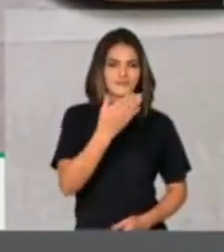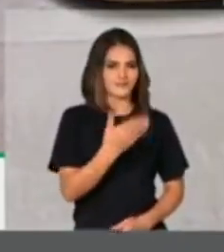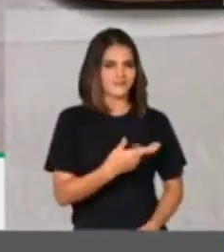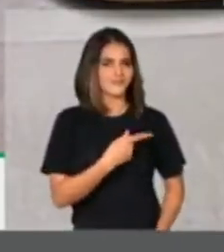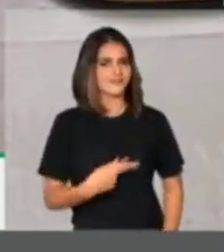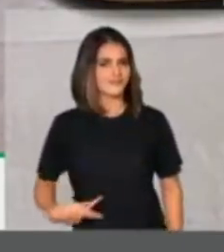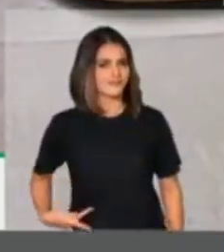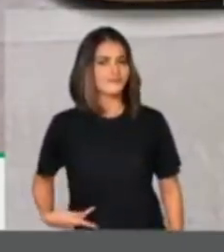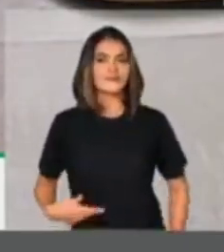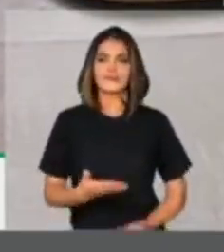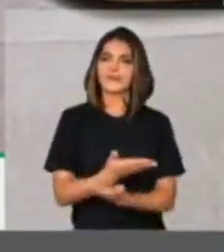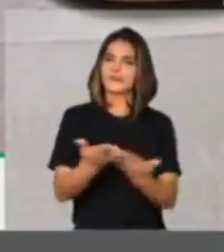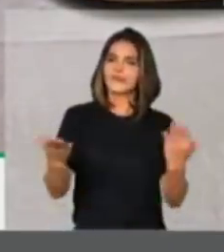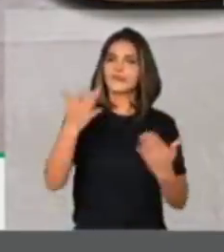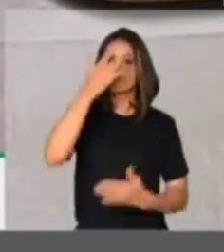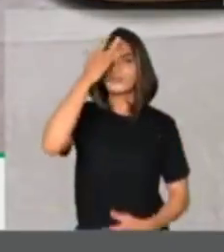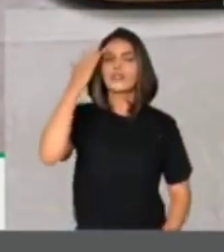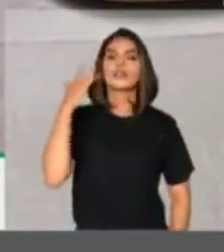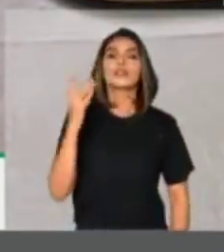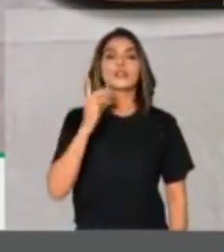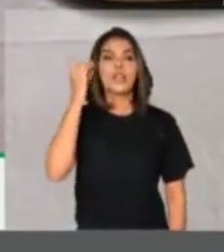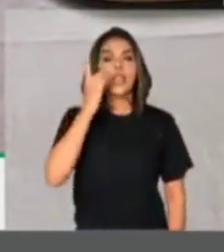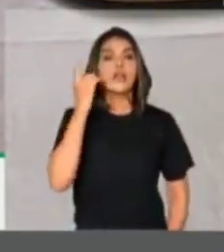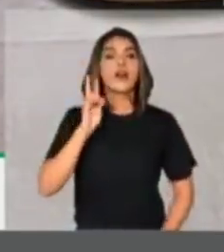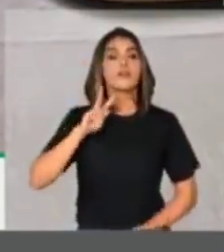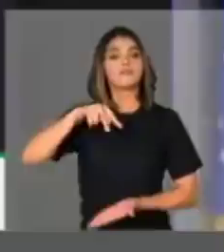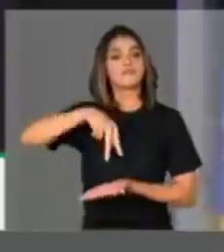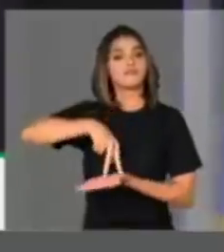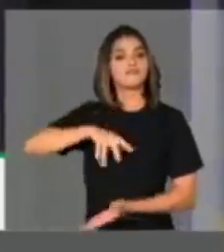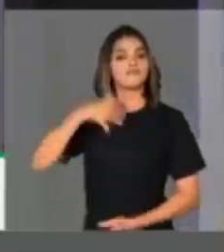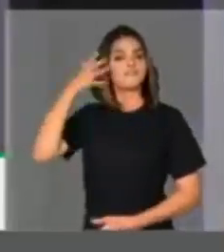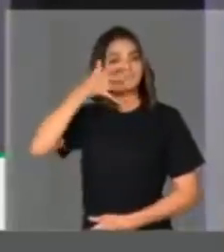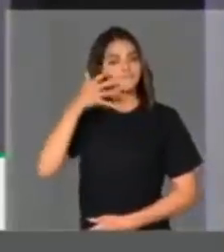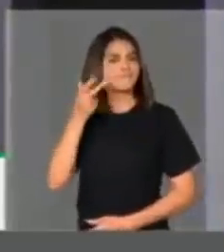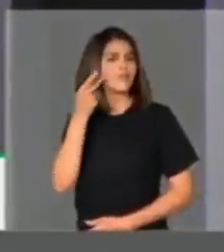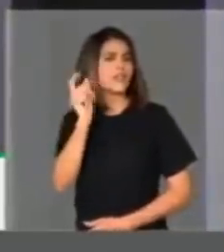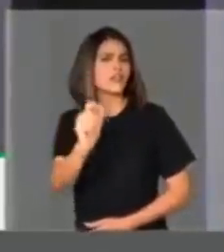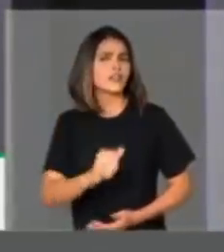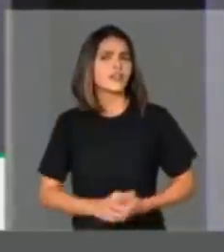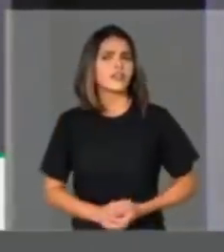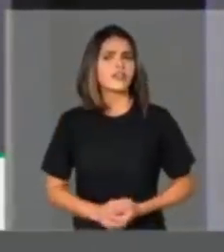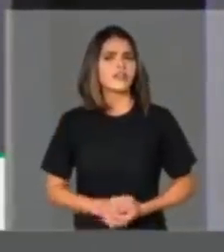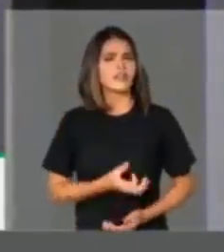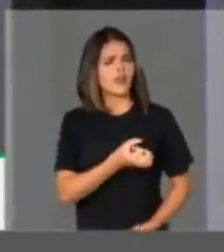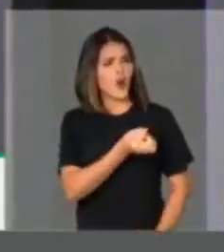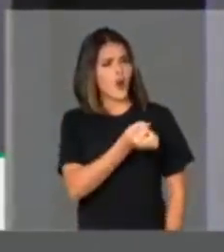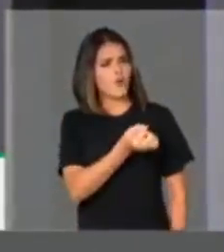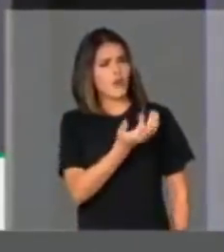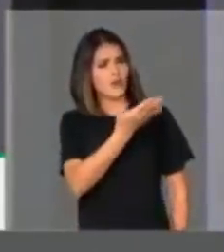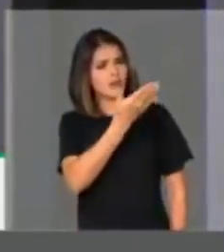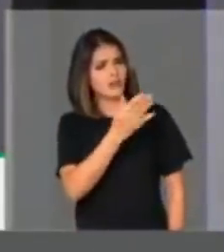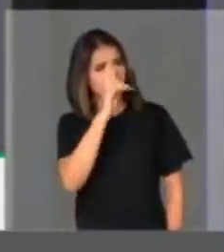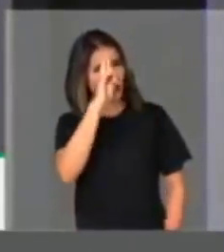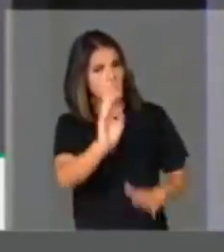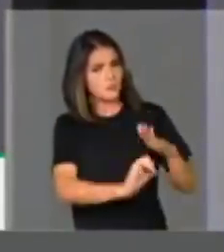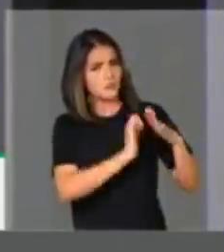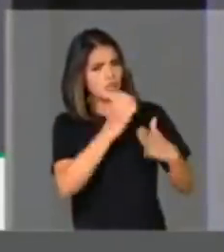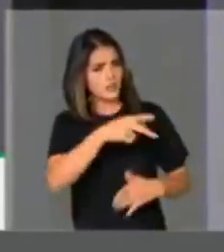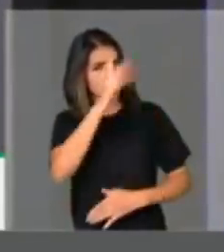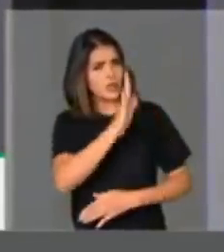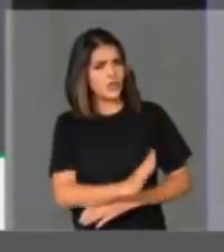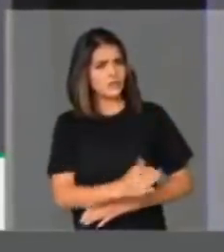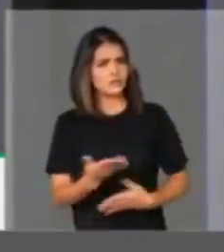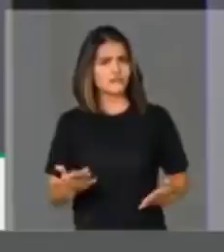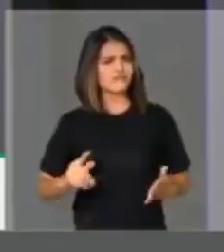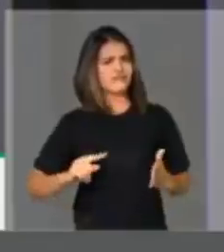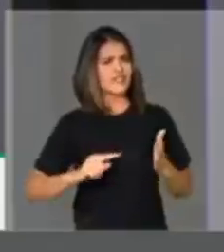Presidente, senhores parlamentares, eu subo hoje essa tribuna para criticar a covardia do empresariado brasileiro.